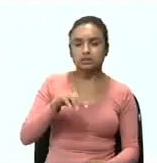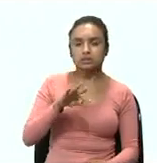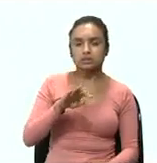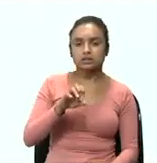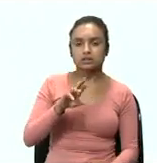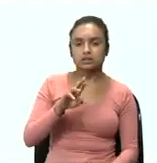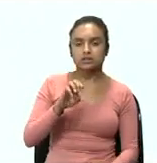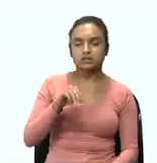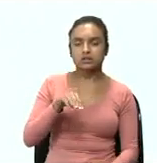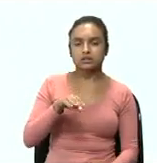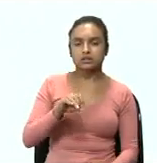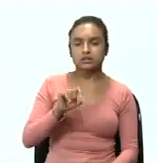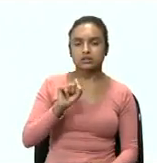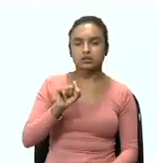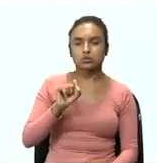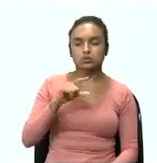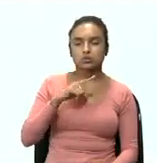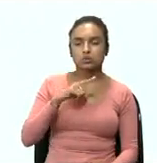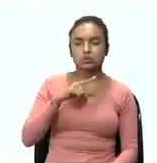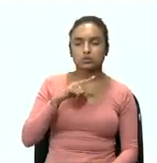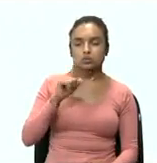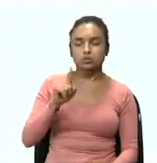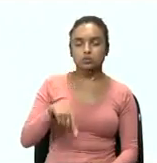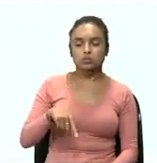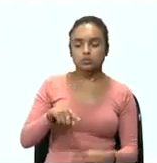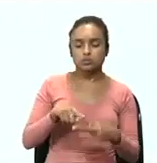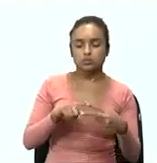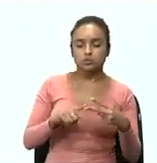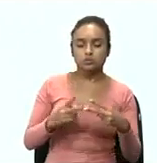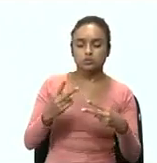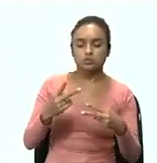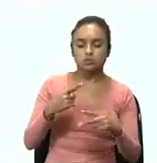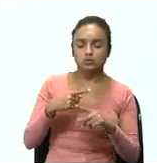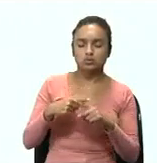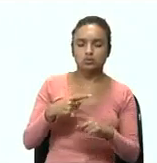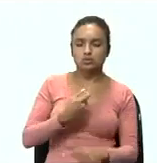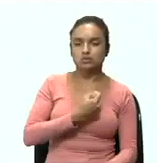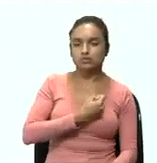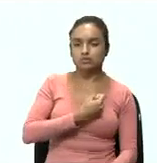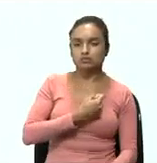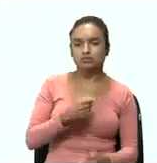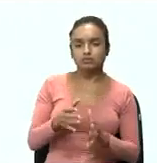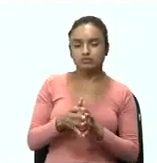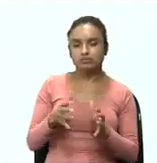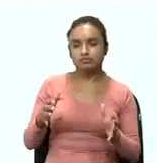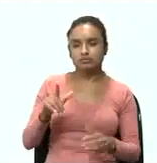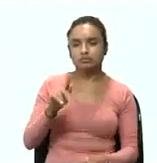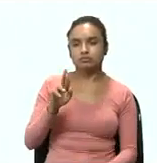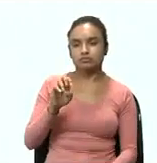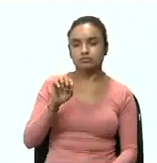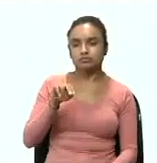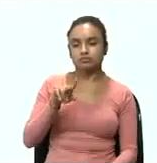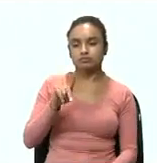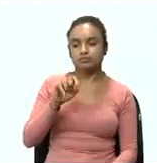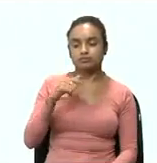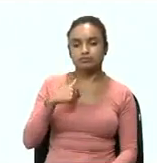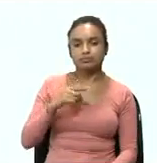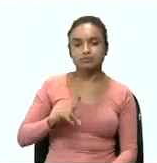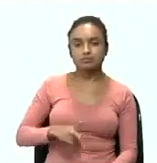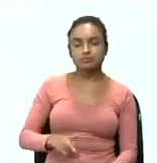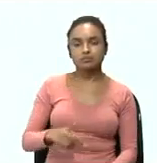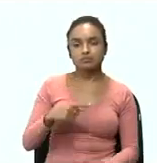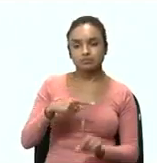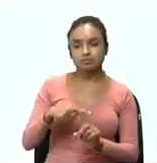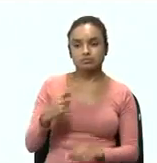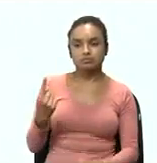o que eu vou ter? Eu tenho duas vezes um número muito grande, mas vou continuar tendo um número muito grande. Mais um,